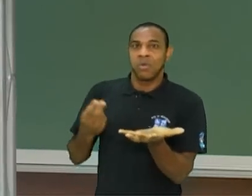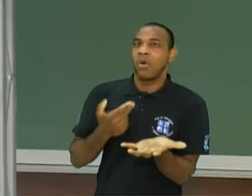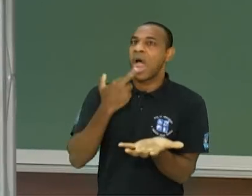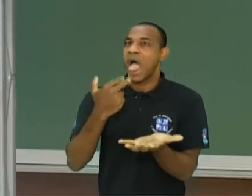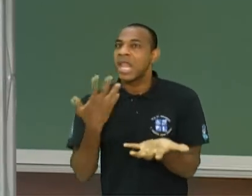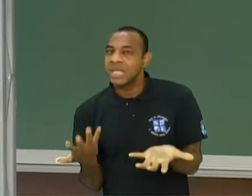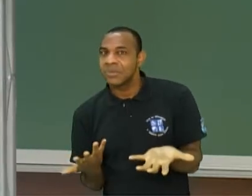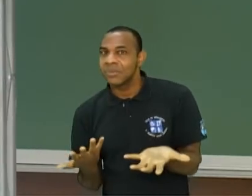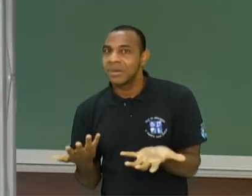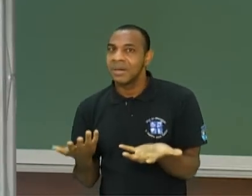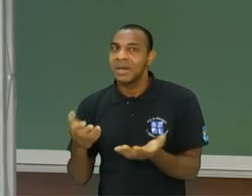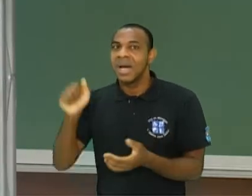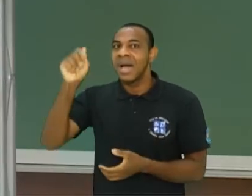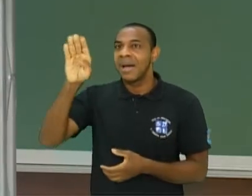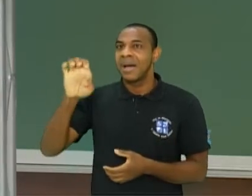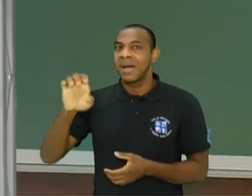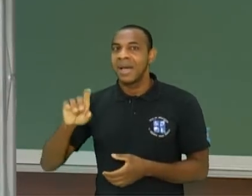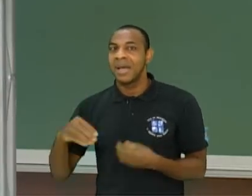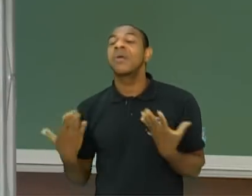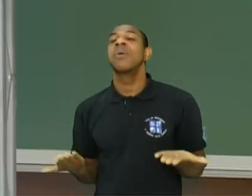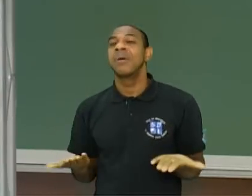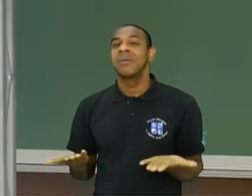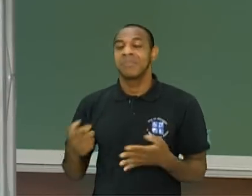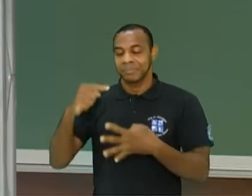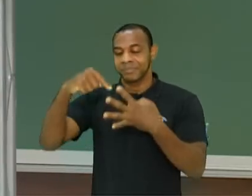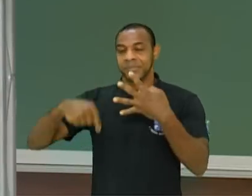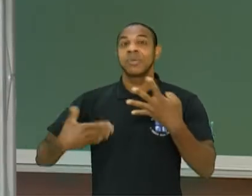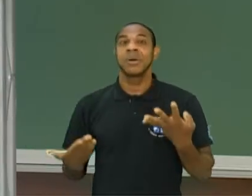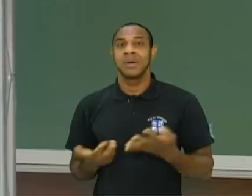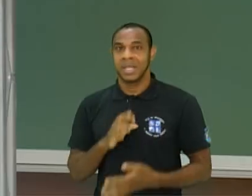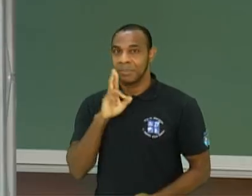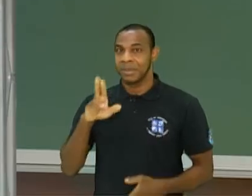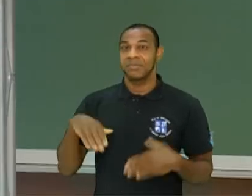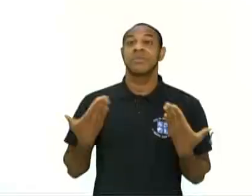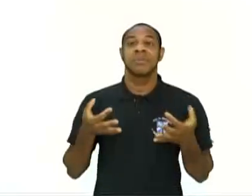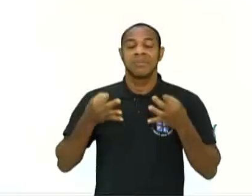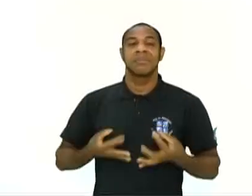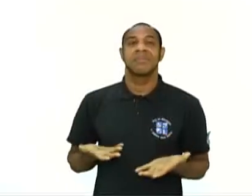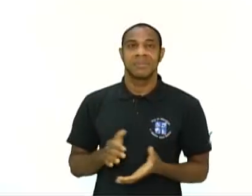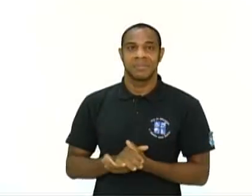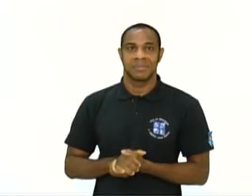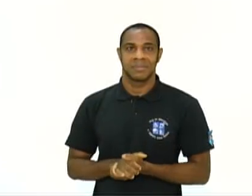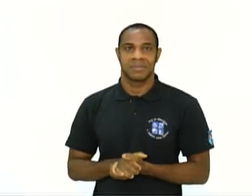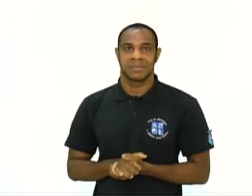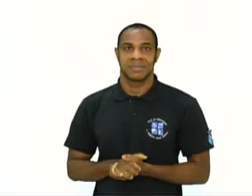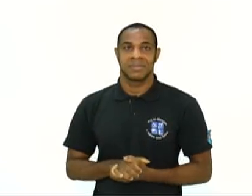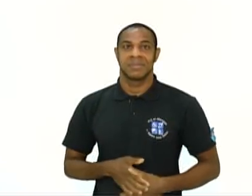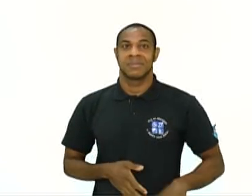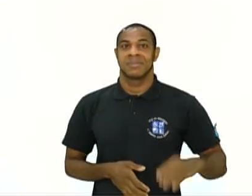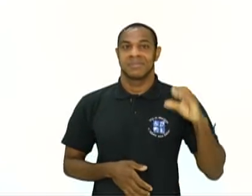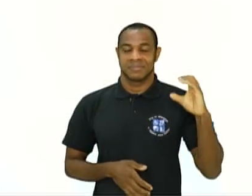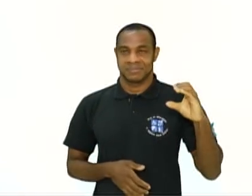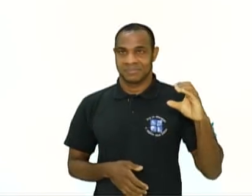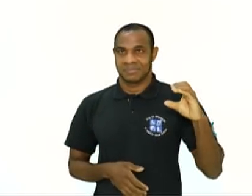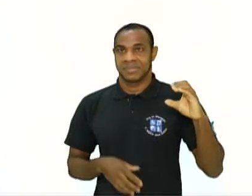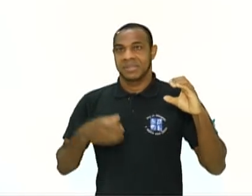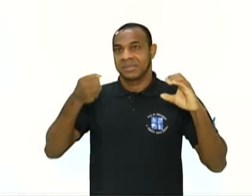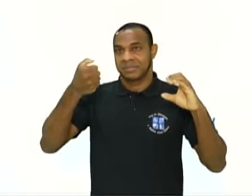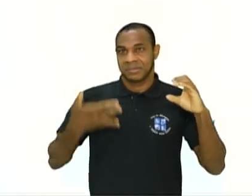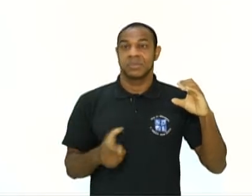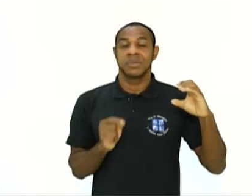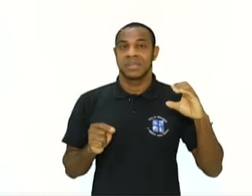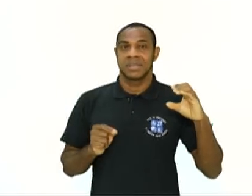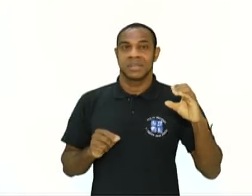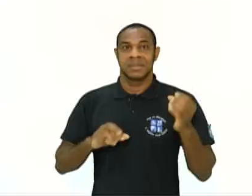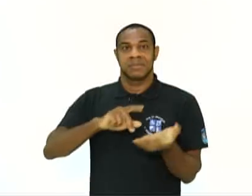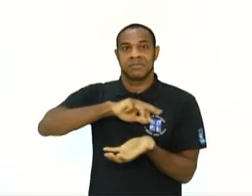Anotou aí no seu caderno? O que você acha? Bom, a resposta correta, se você marcou aí, parabéns, é diversity,